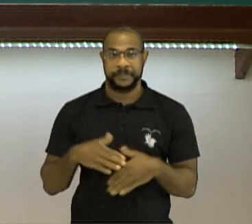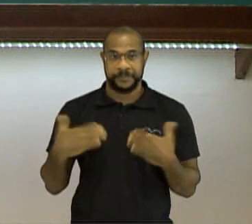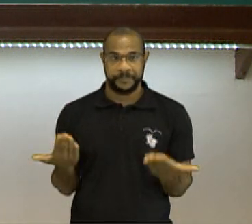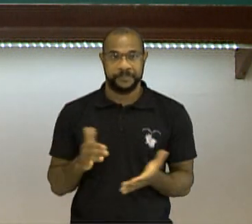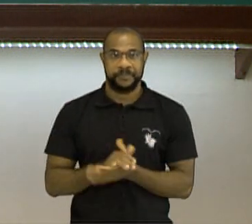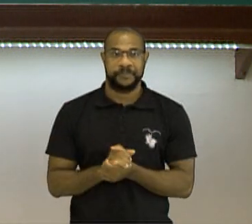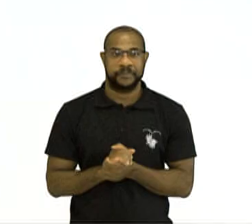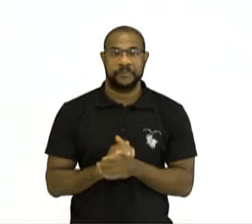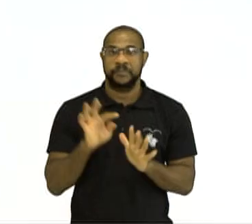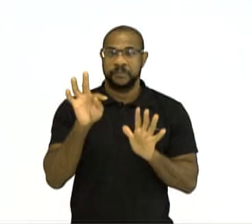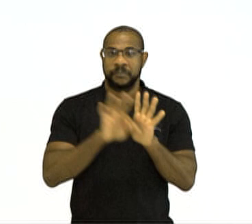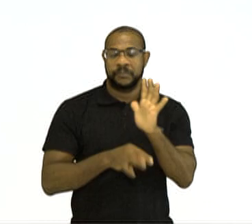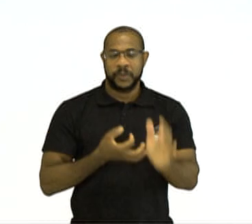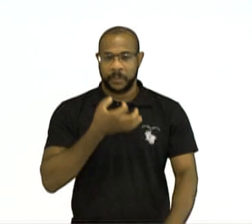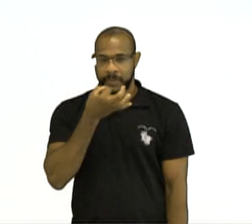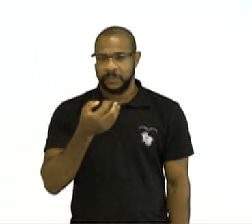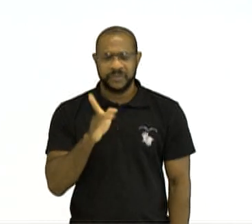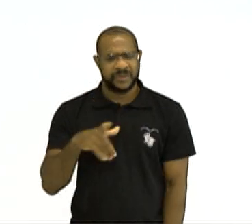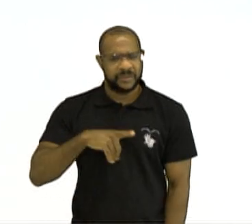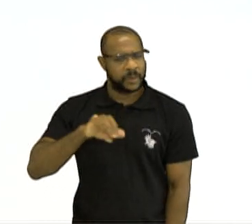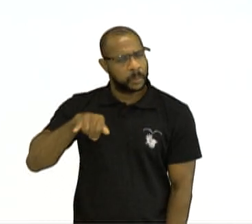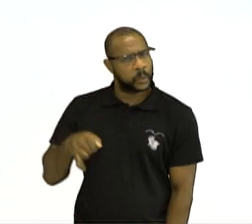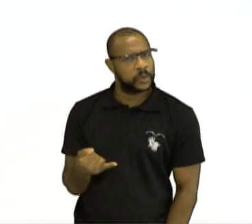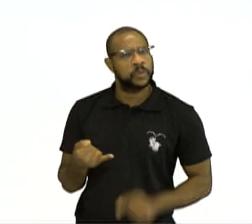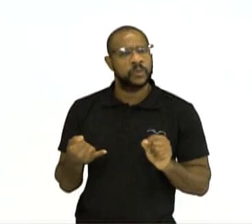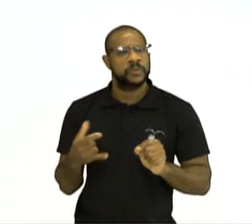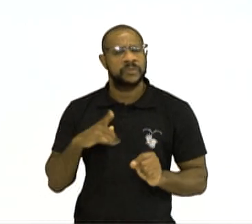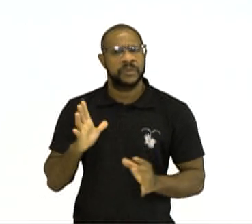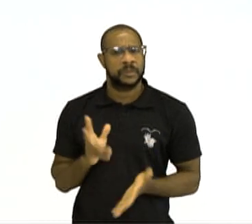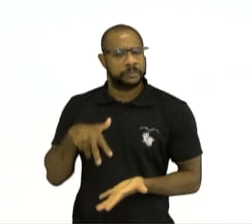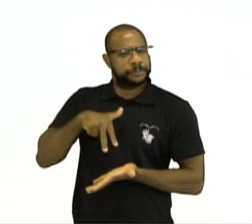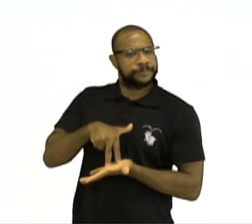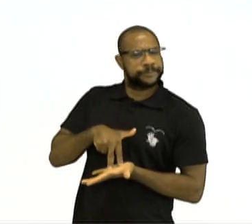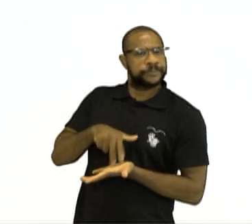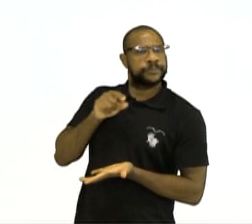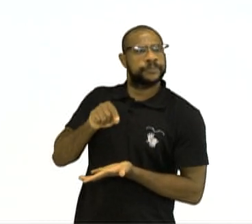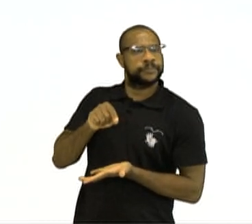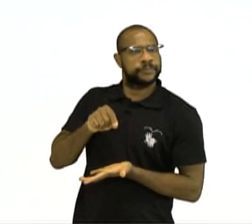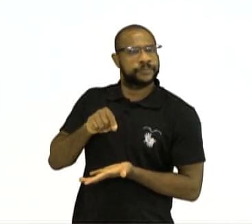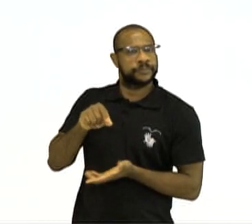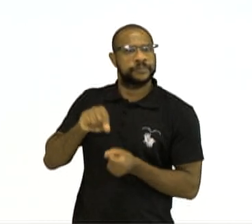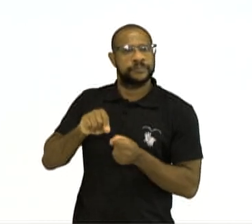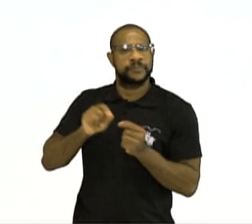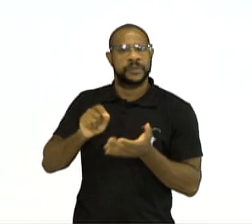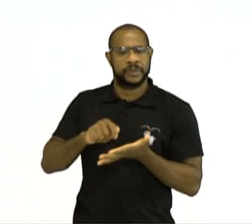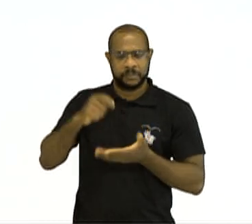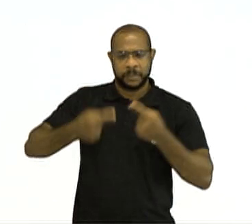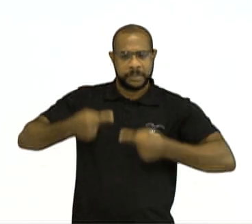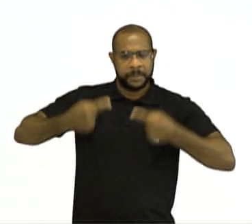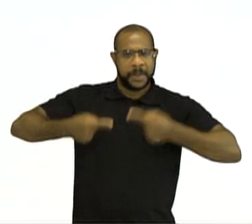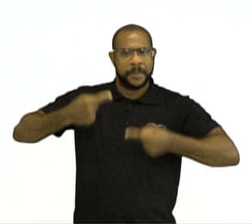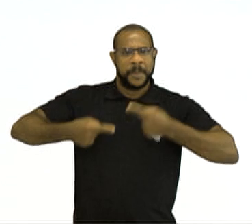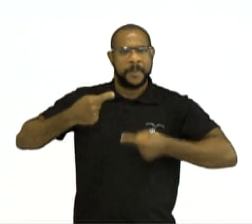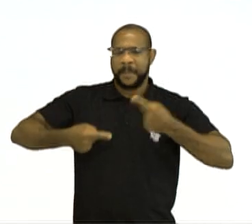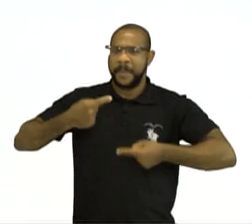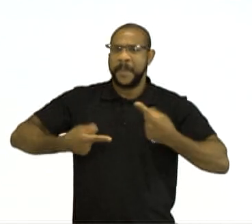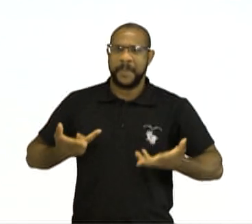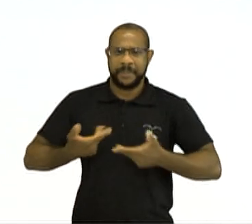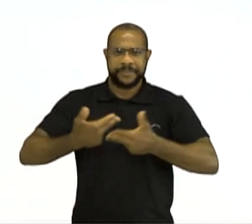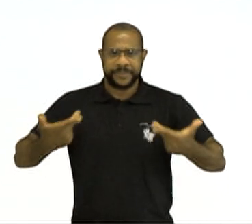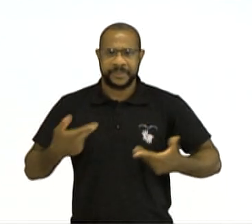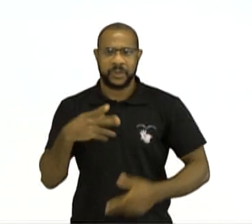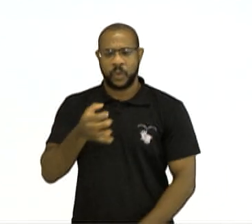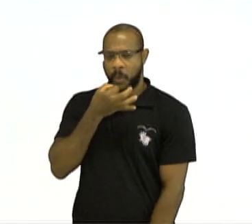Artigo de opinião. Você já teve a oportunidade de se posicionar frente a uma questão polêmica em defesa da sua